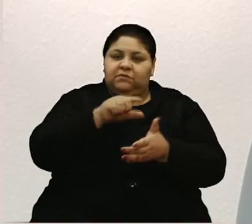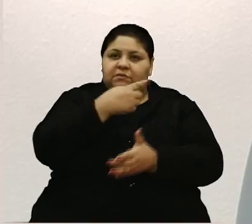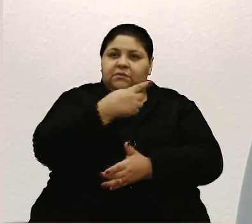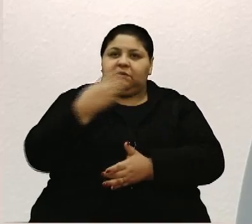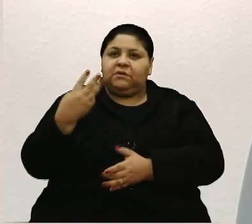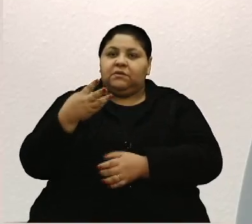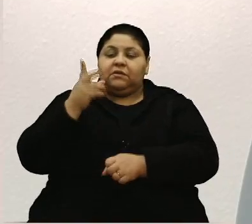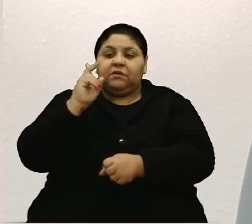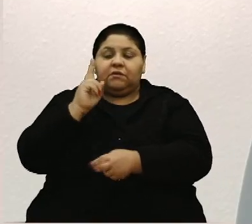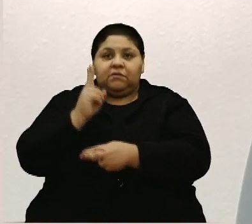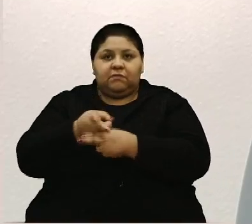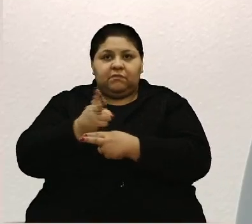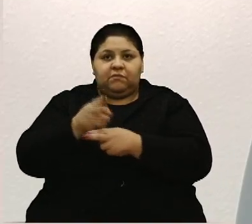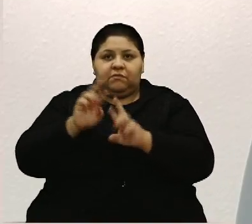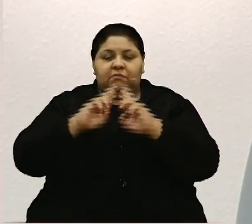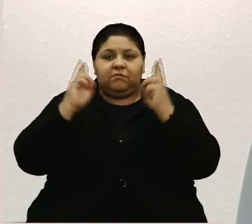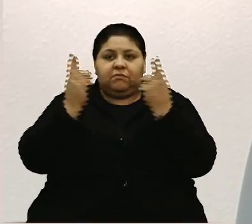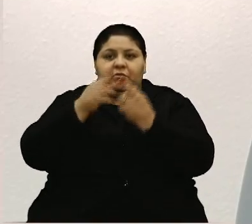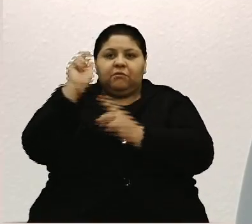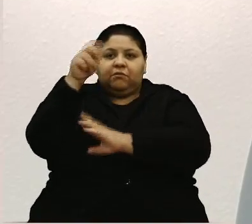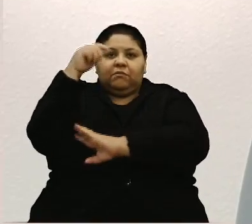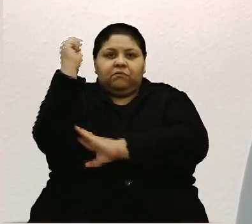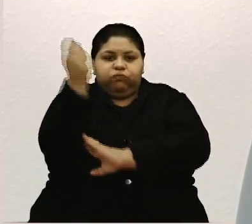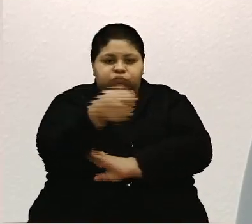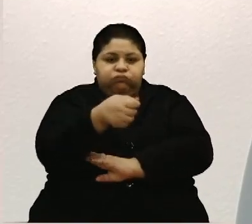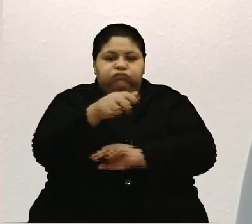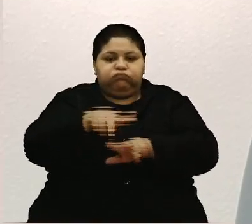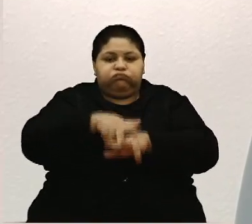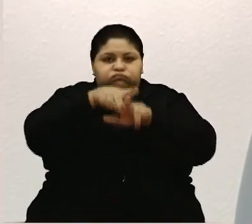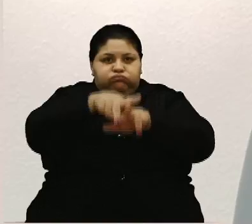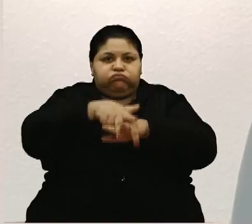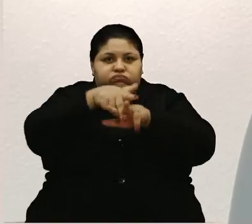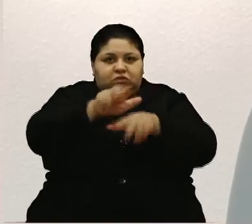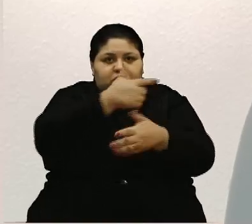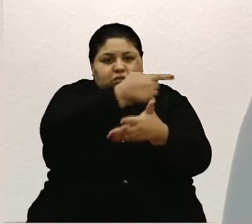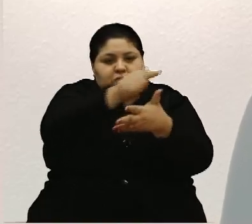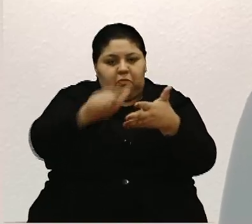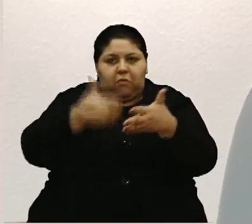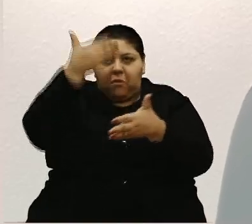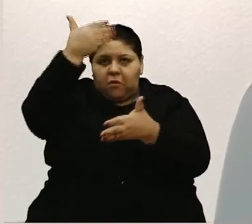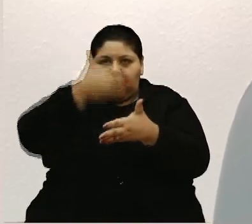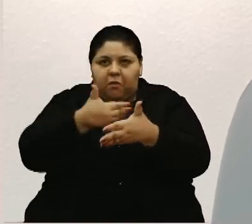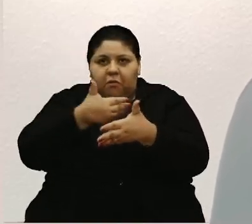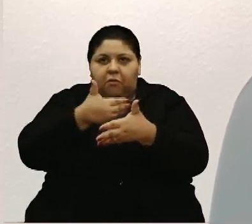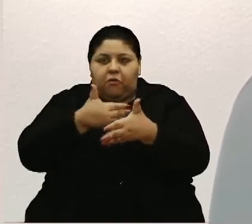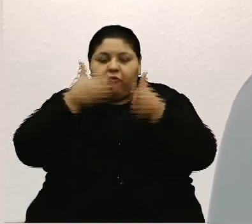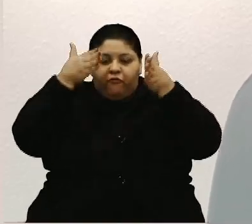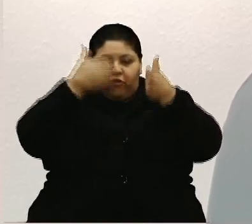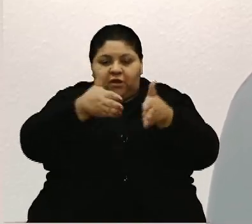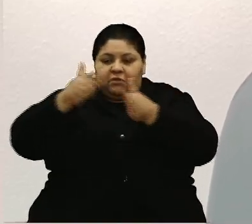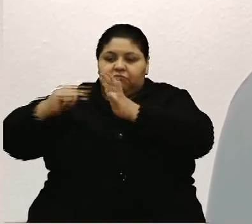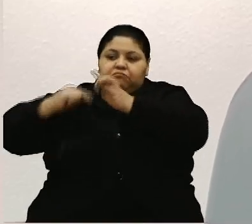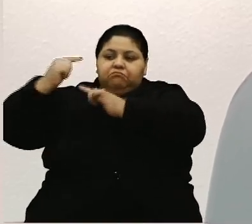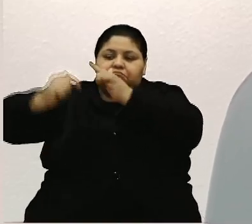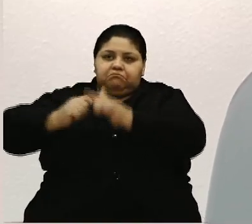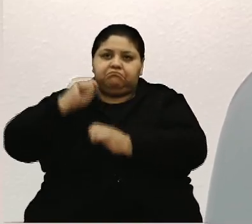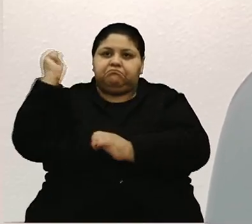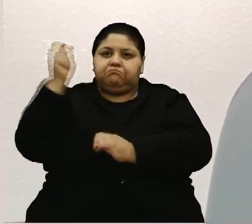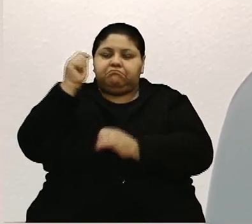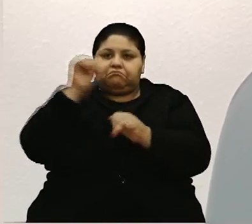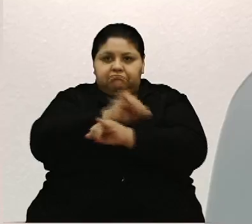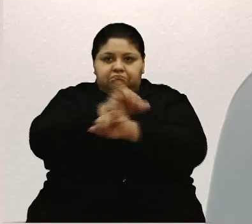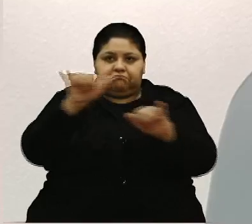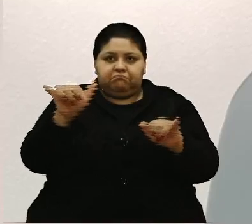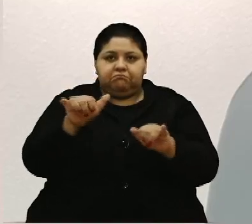do evento vai reunir provas de laço, gineteada, entre outras provas relacionadas ao tradicionalismo gaúcho. Informa que